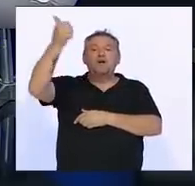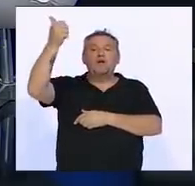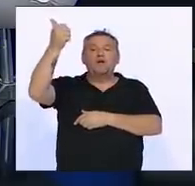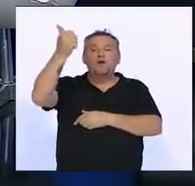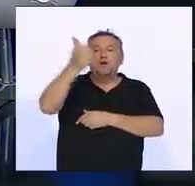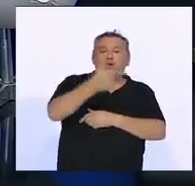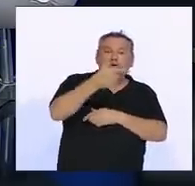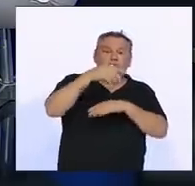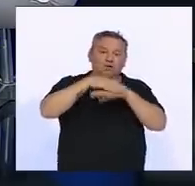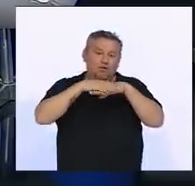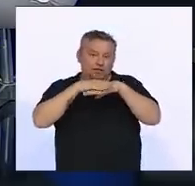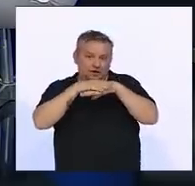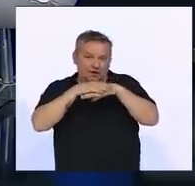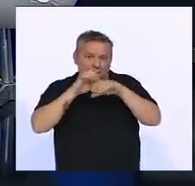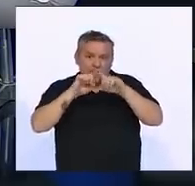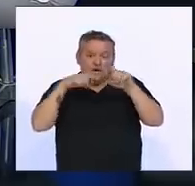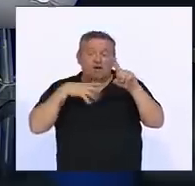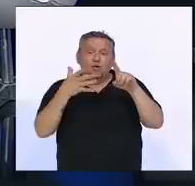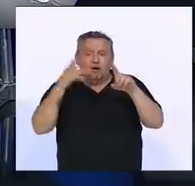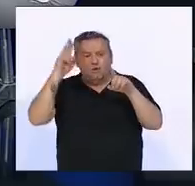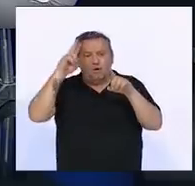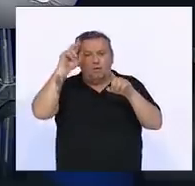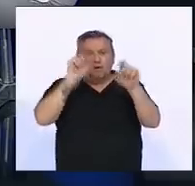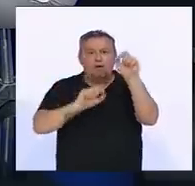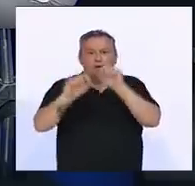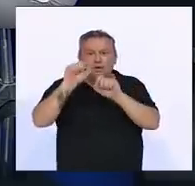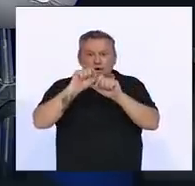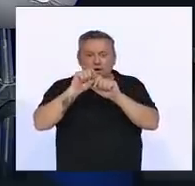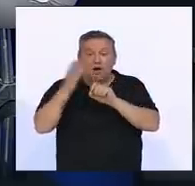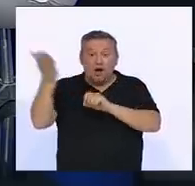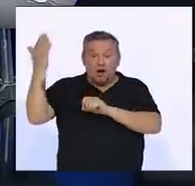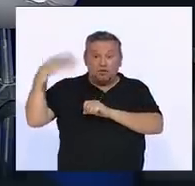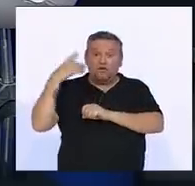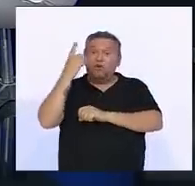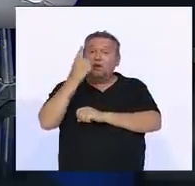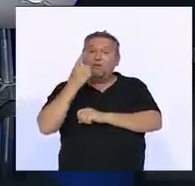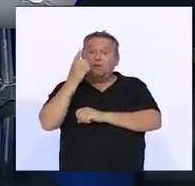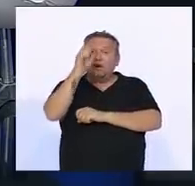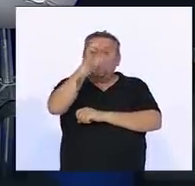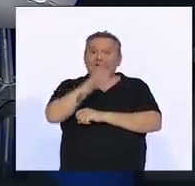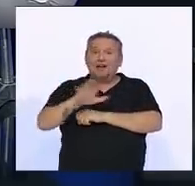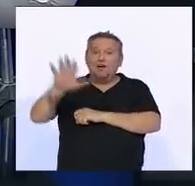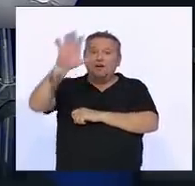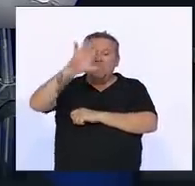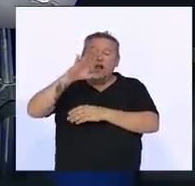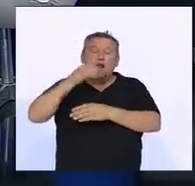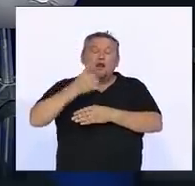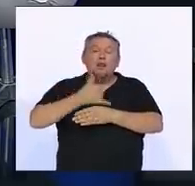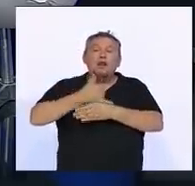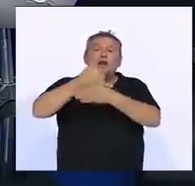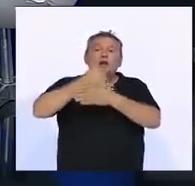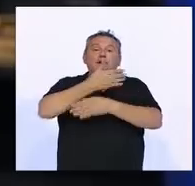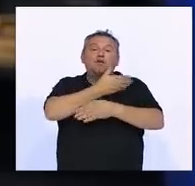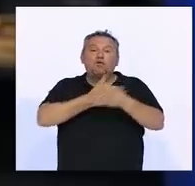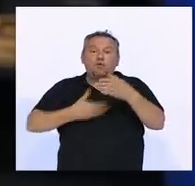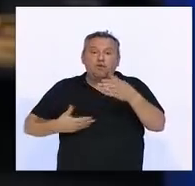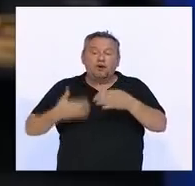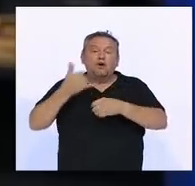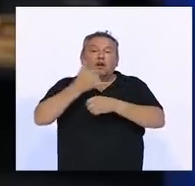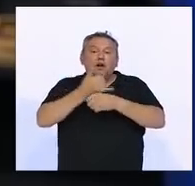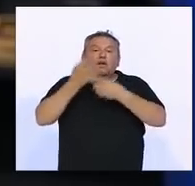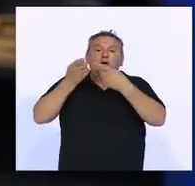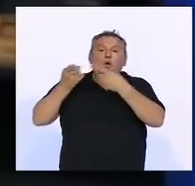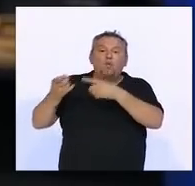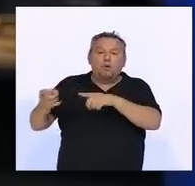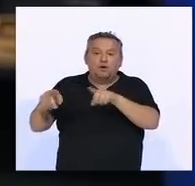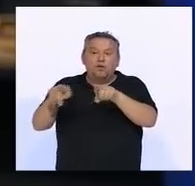essas duas áreas. Mas ainda quero lembrar que ele já foi deputado estadual, líder de governo, líder de oposição, já